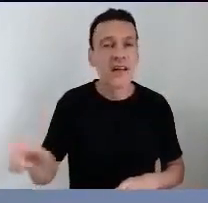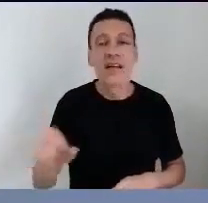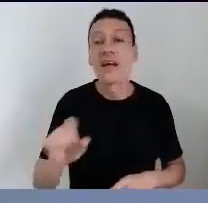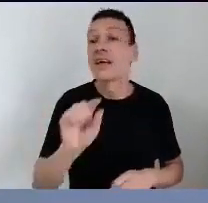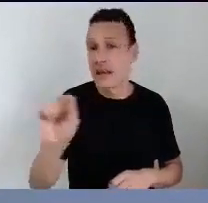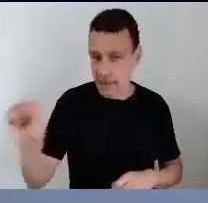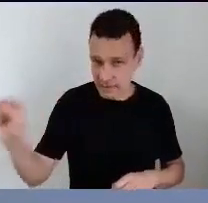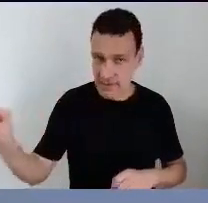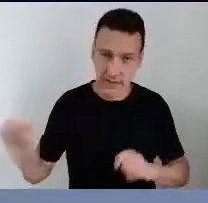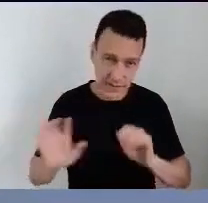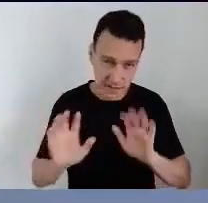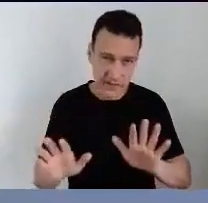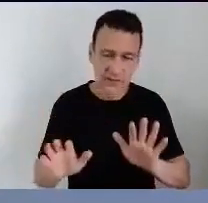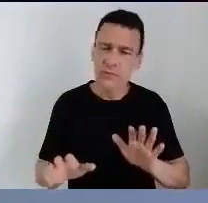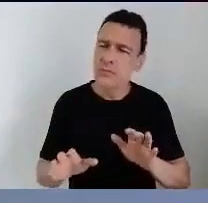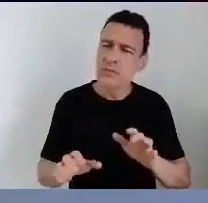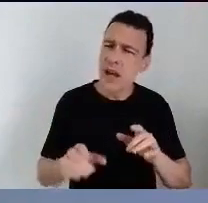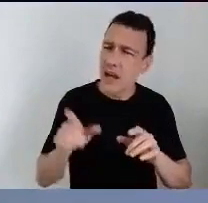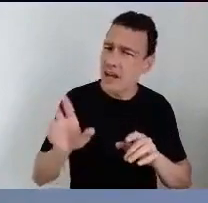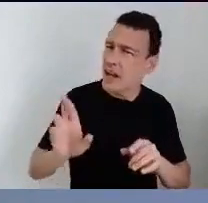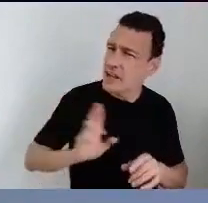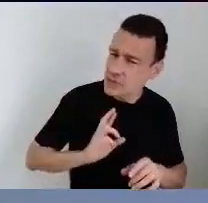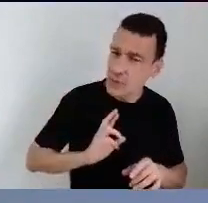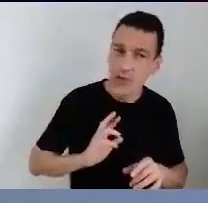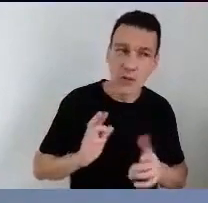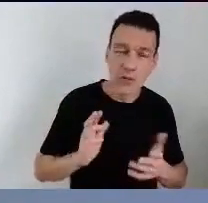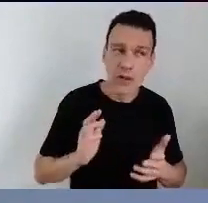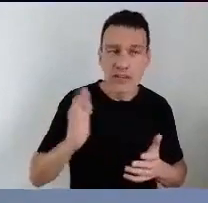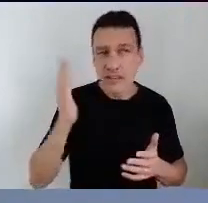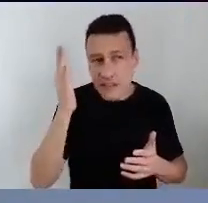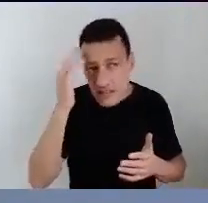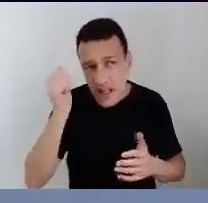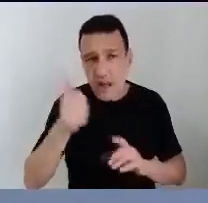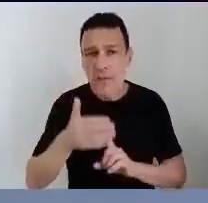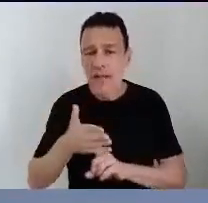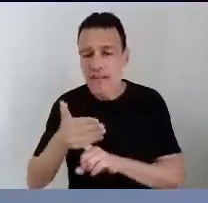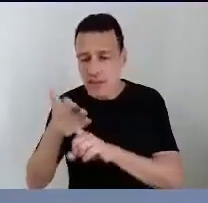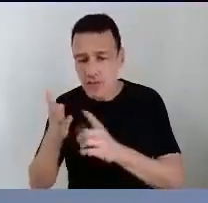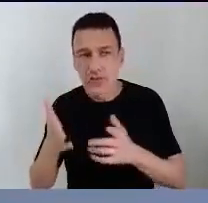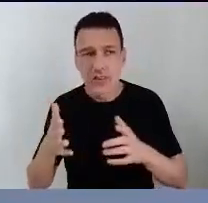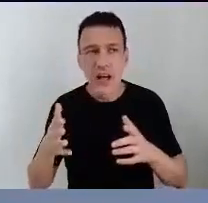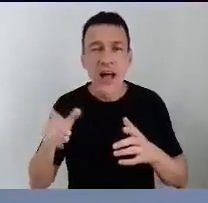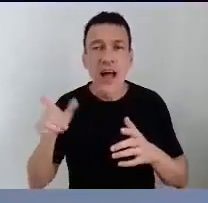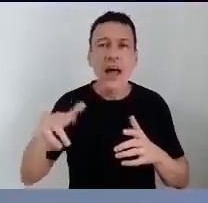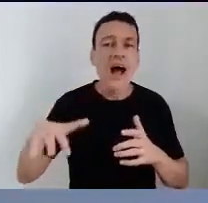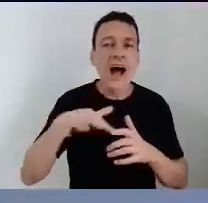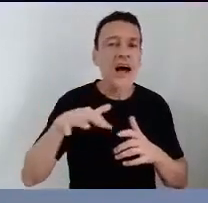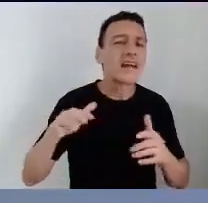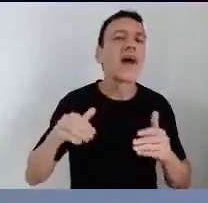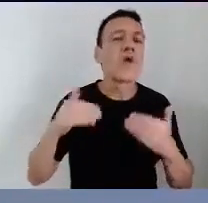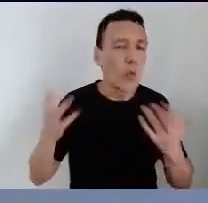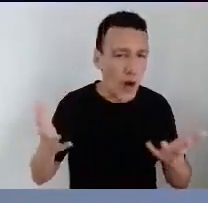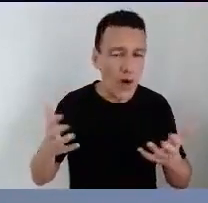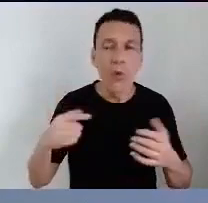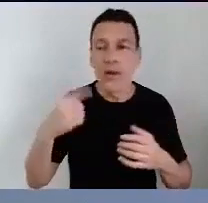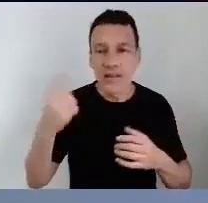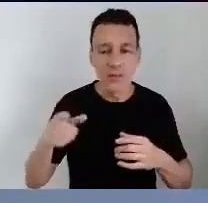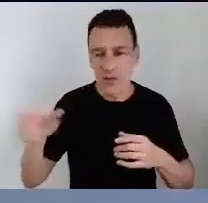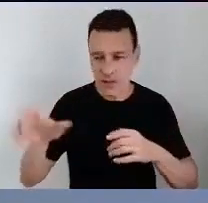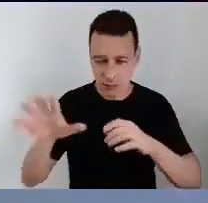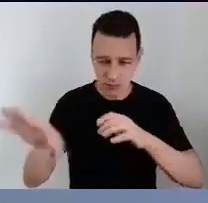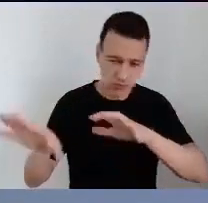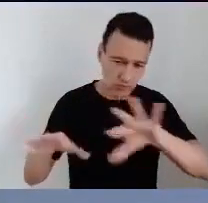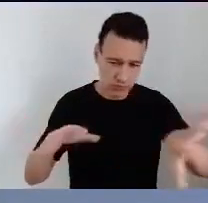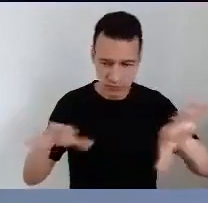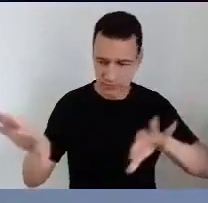quem é essa pessoa, se ela tem maturidade tecnológica, qual é o nicho de mercado dela, para você depois ir categorizando e colocando em caixinhas, né,